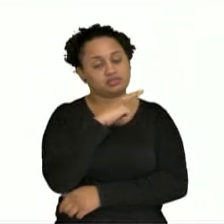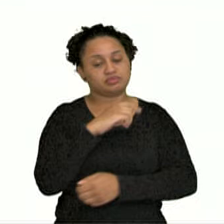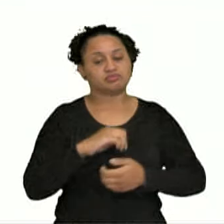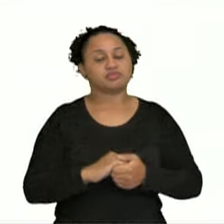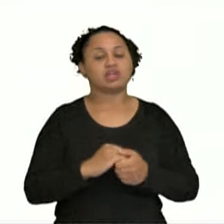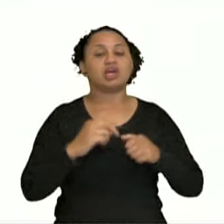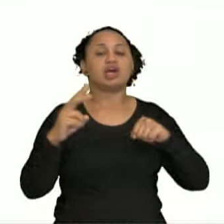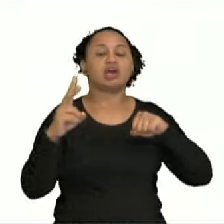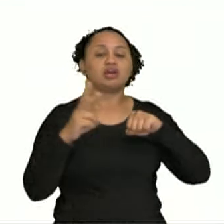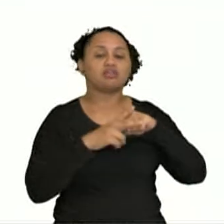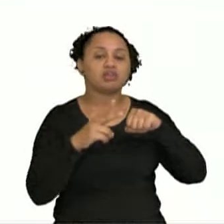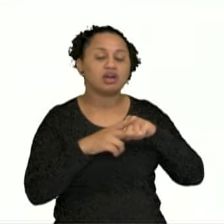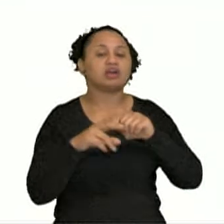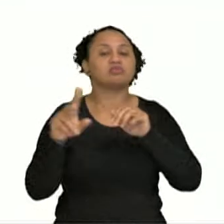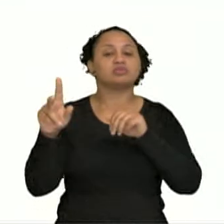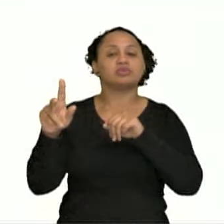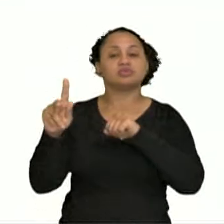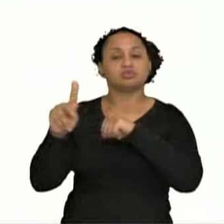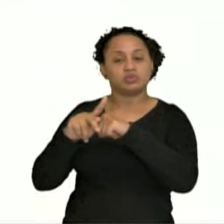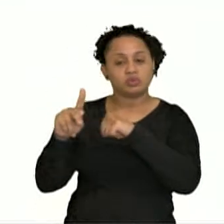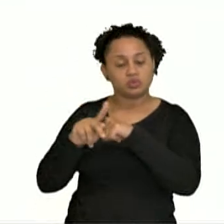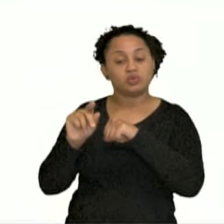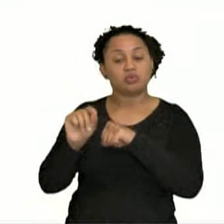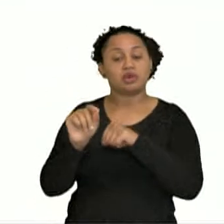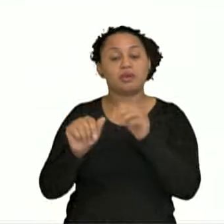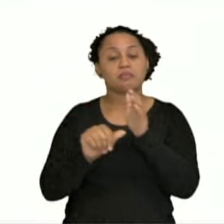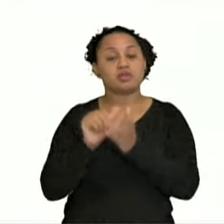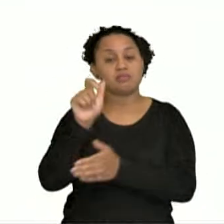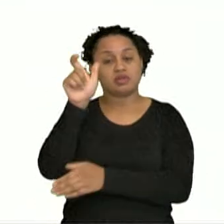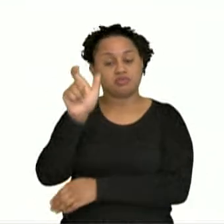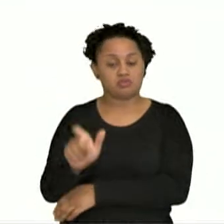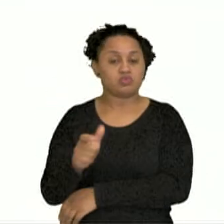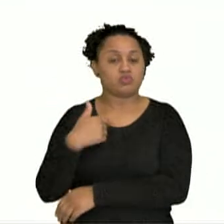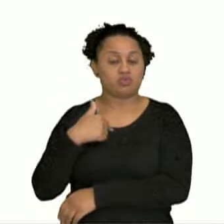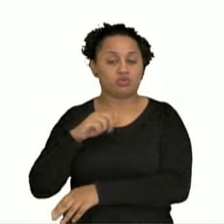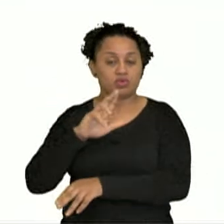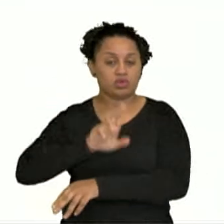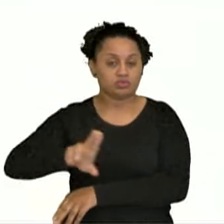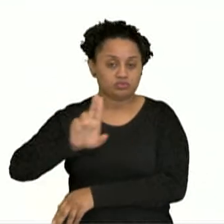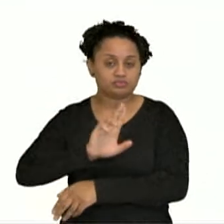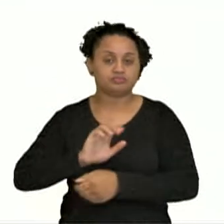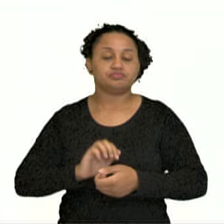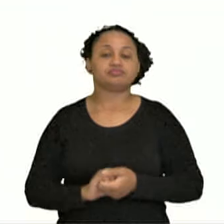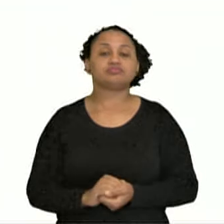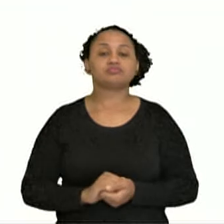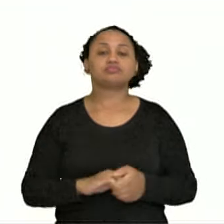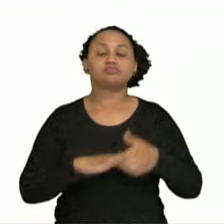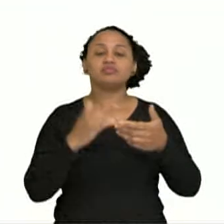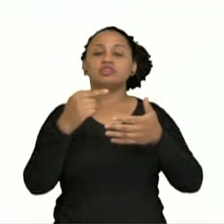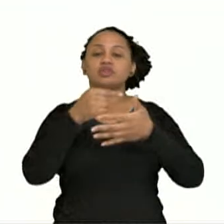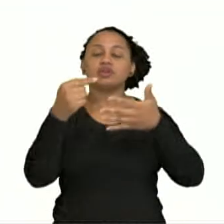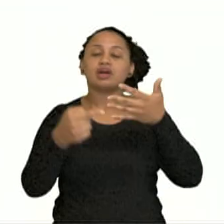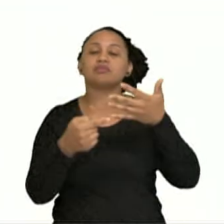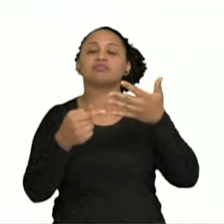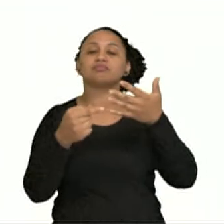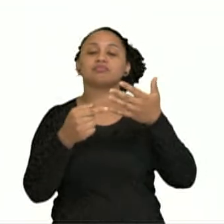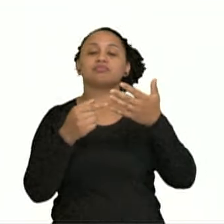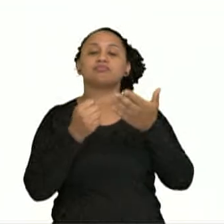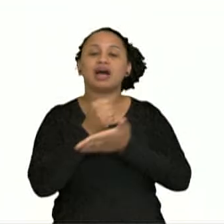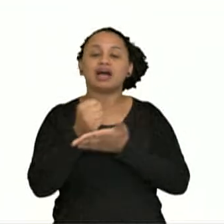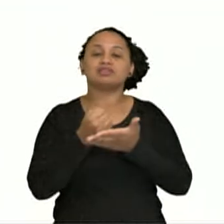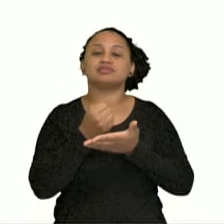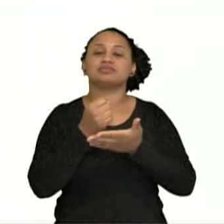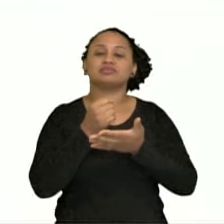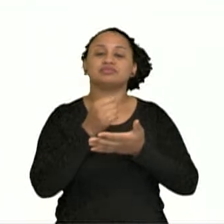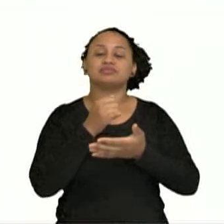e pronomes são empregados na primeira pessoa. Elementos básicos da narrativa, né, são as sequências